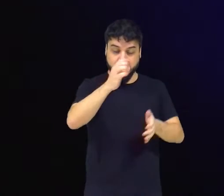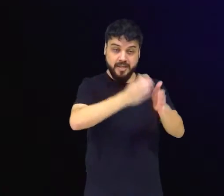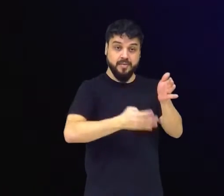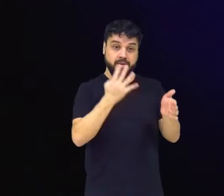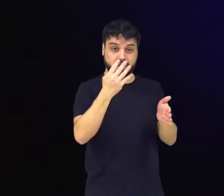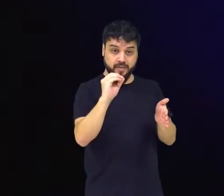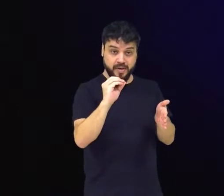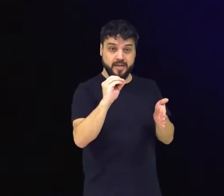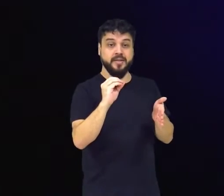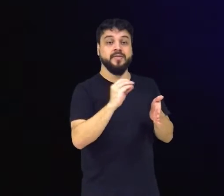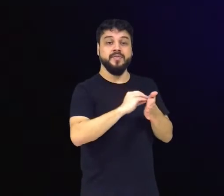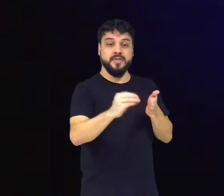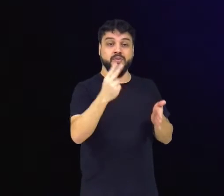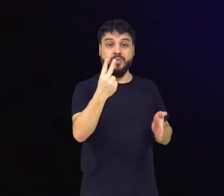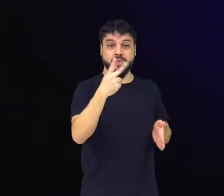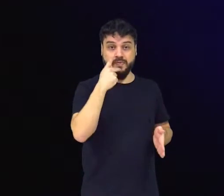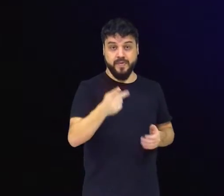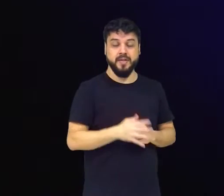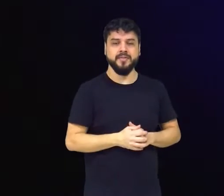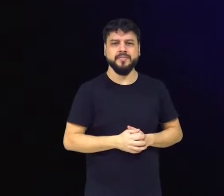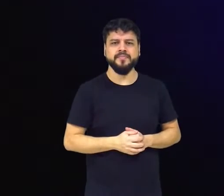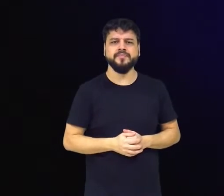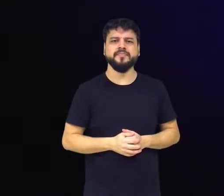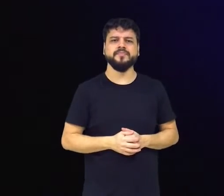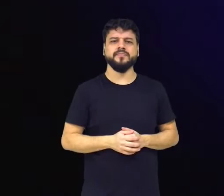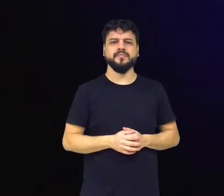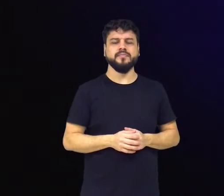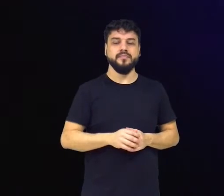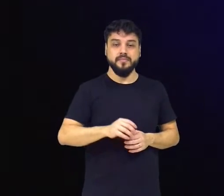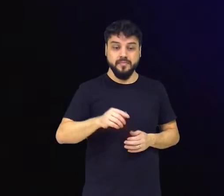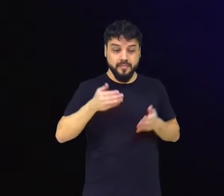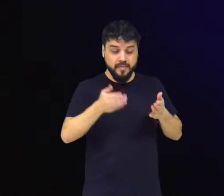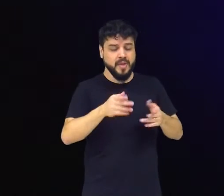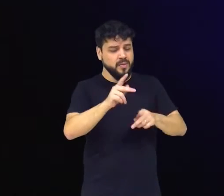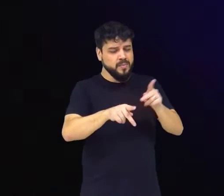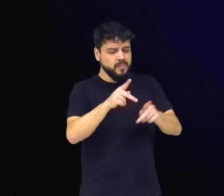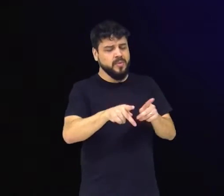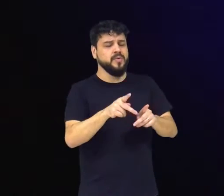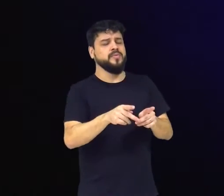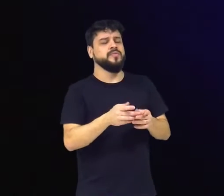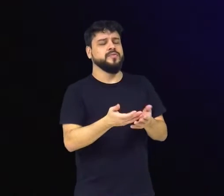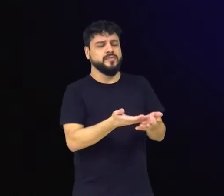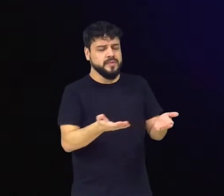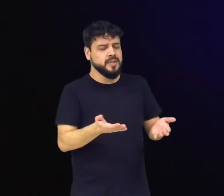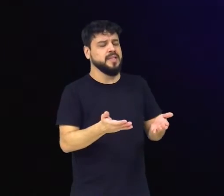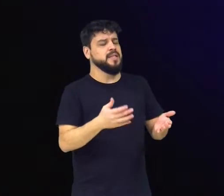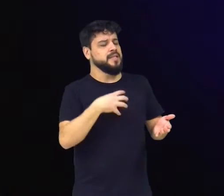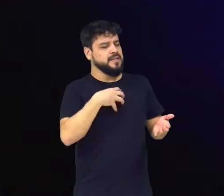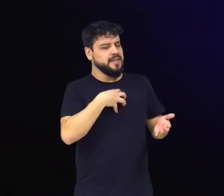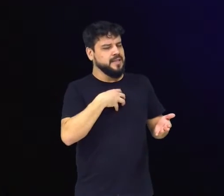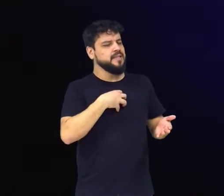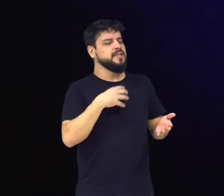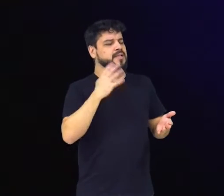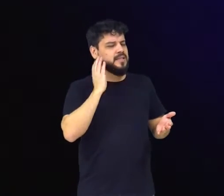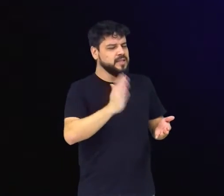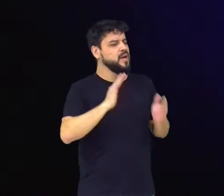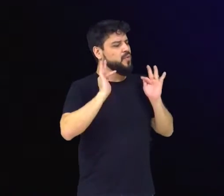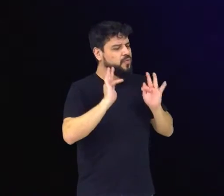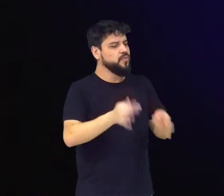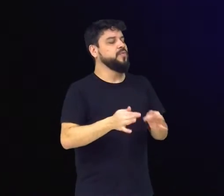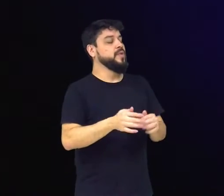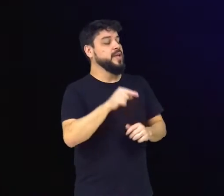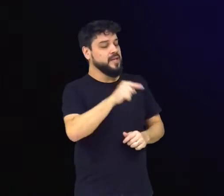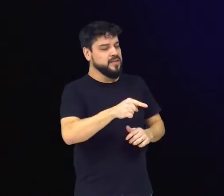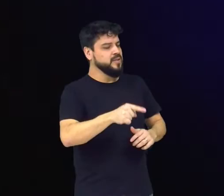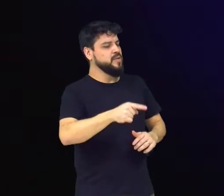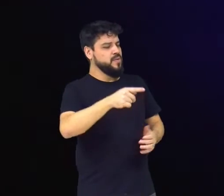2 diz assim: falai ao coração de Jerusalém, bradai-lhe que já é fim do tempo da sua milícia, que a sua iniquidade está